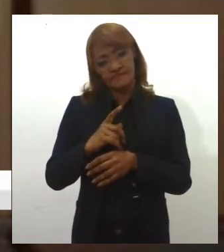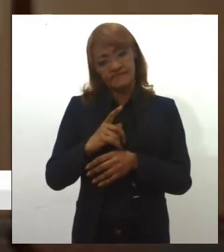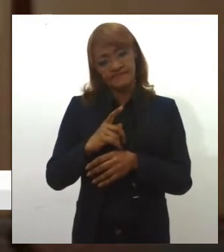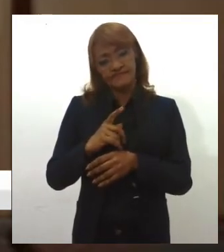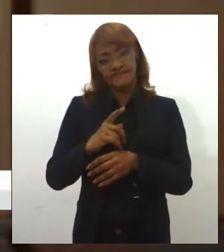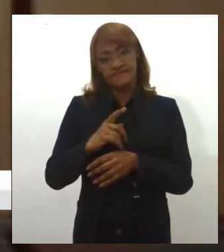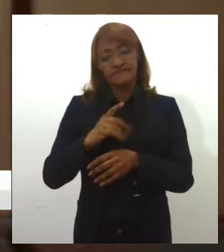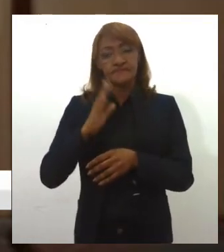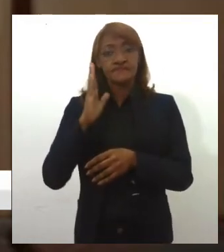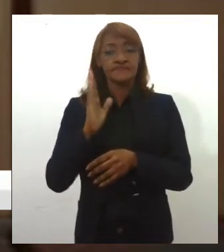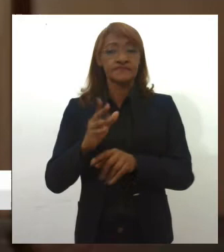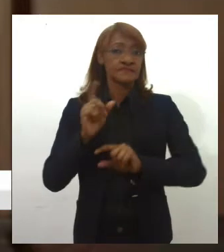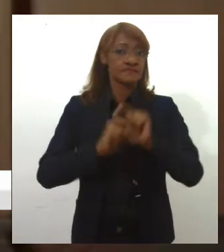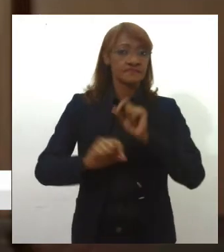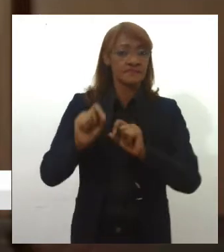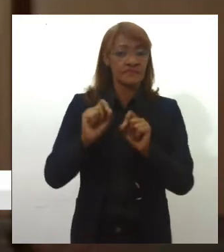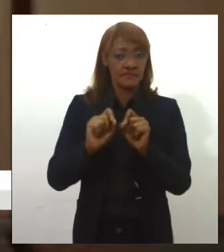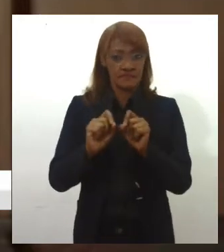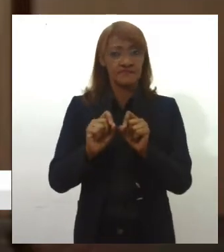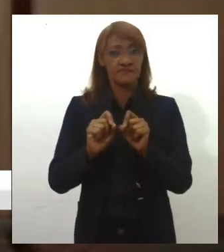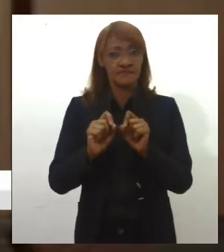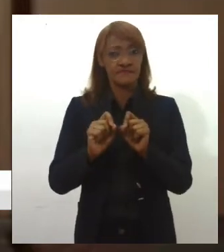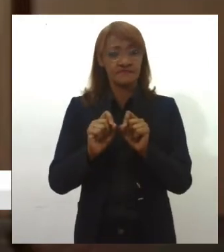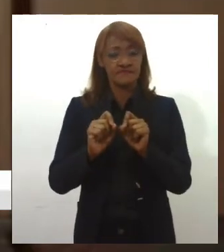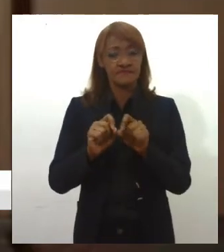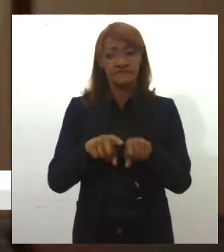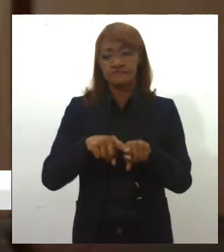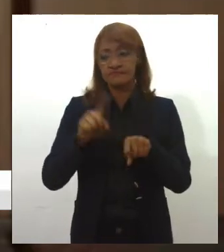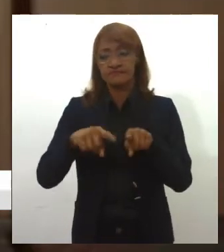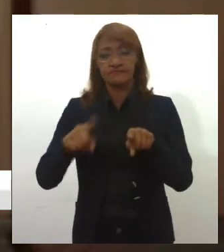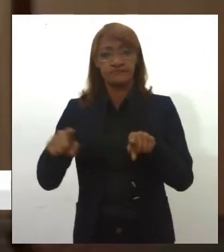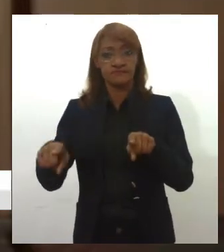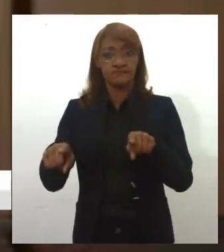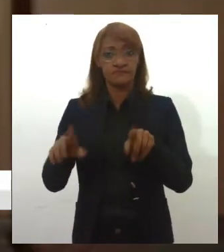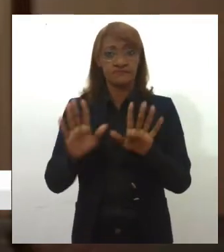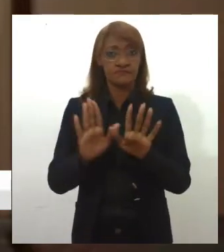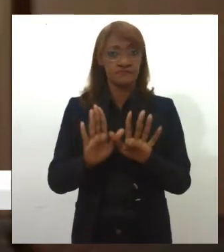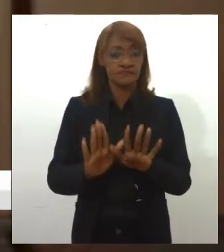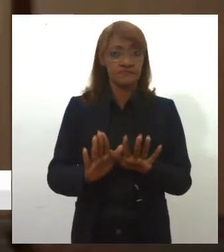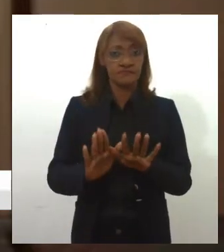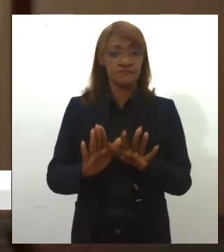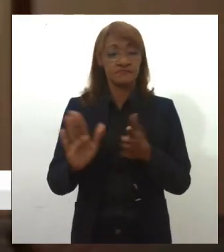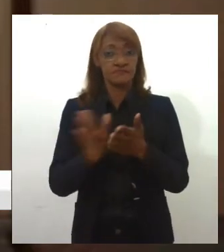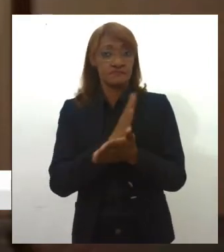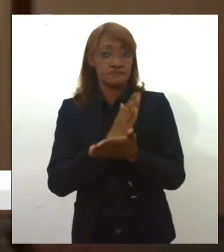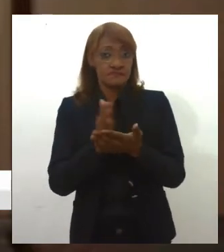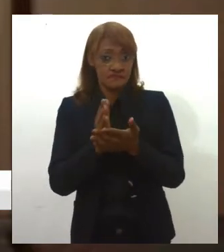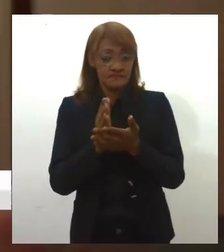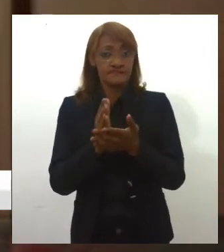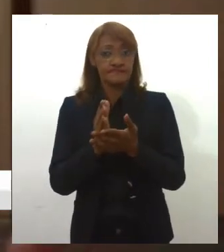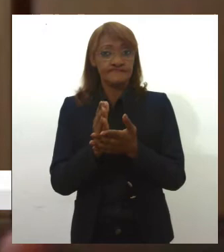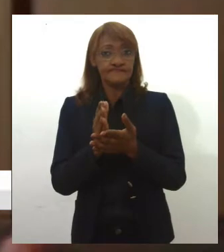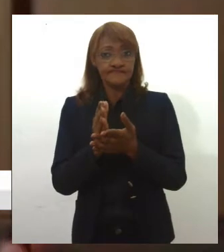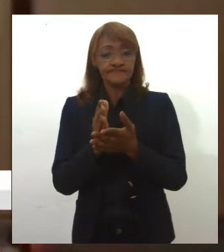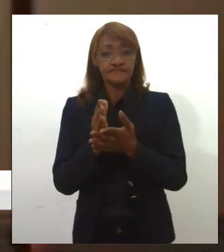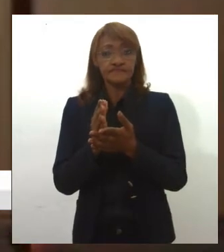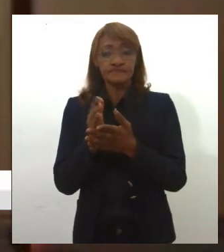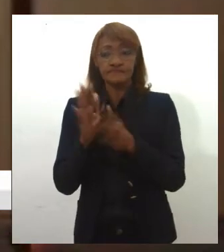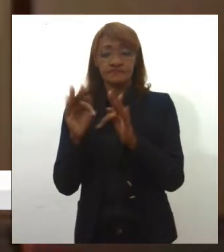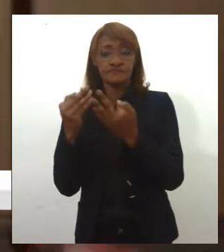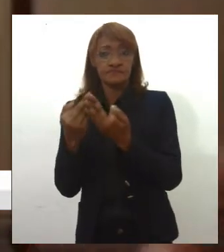revelam, é que existe uma variação. Algumas famílias adotam algo mais próximo ao